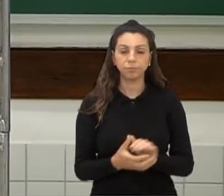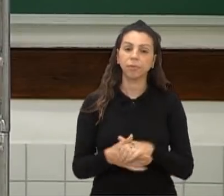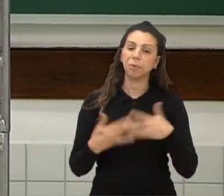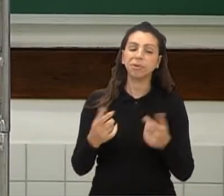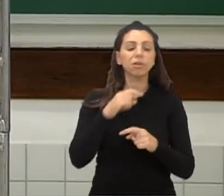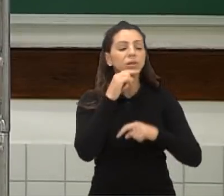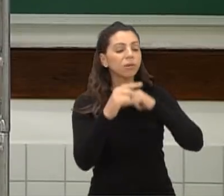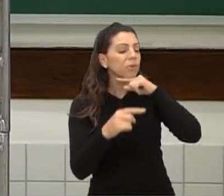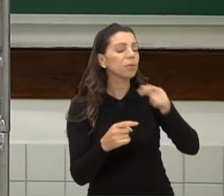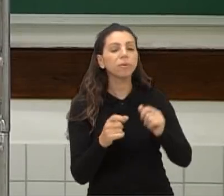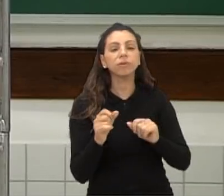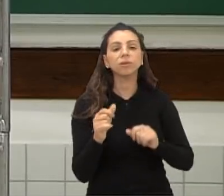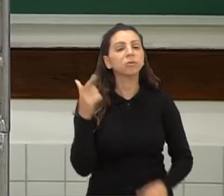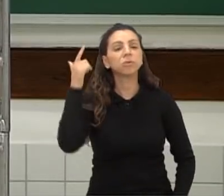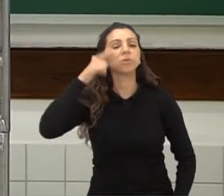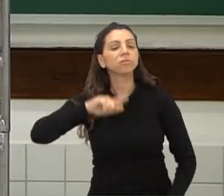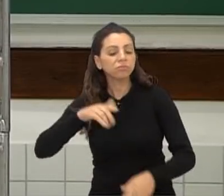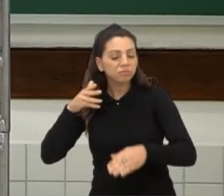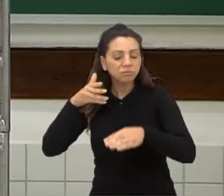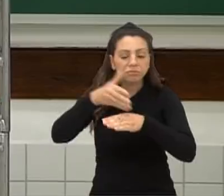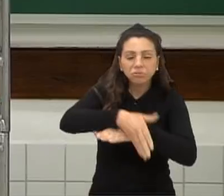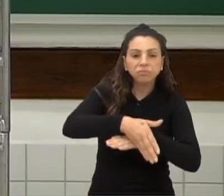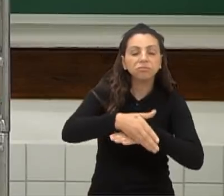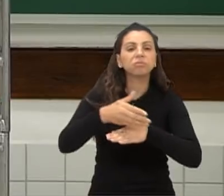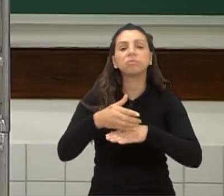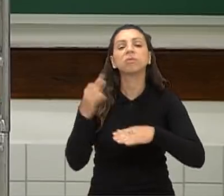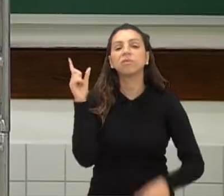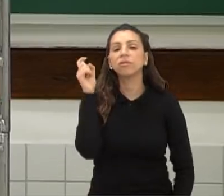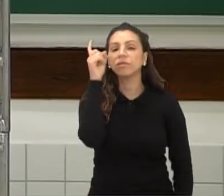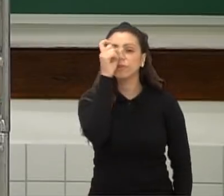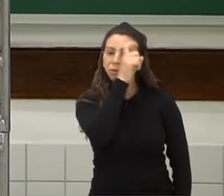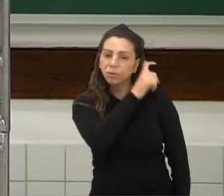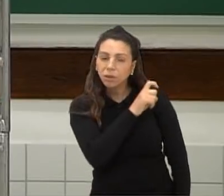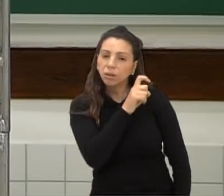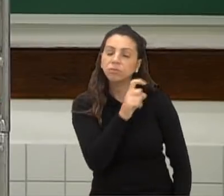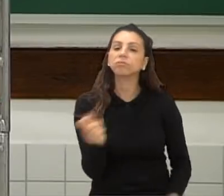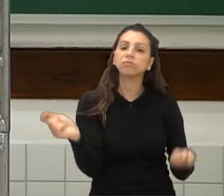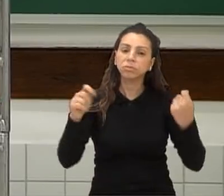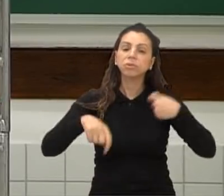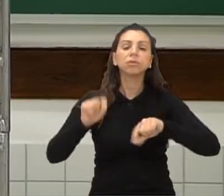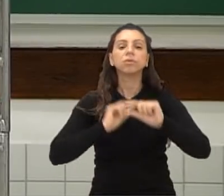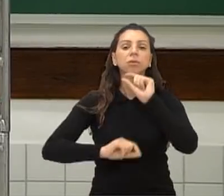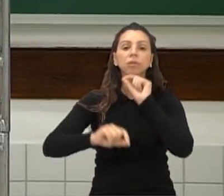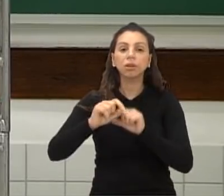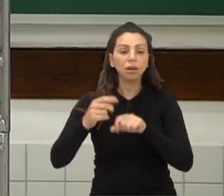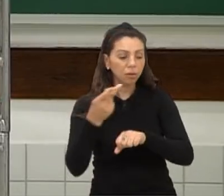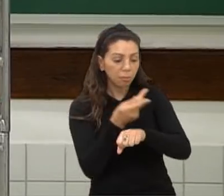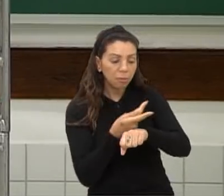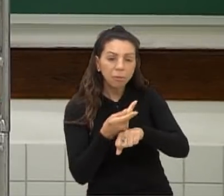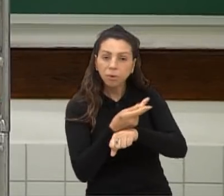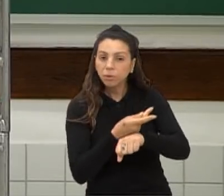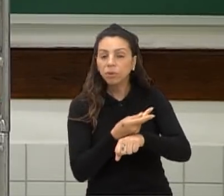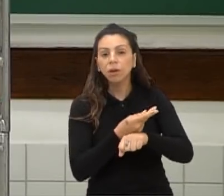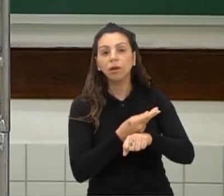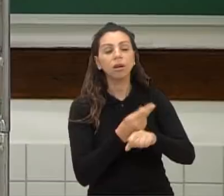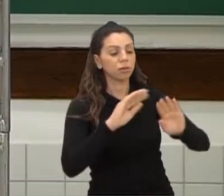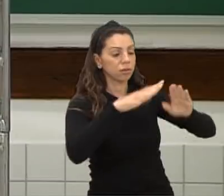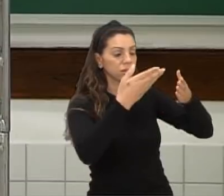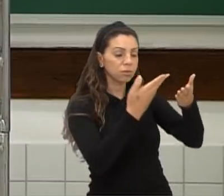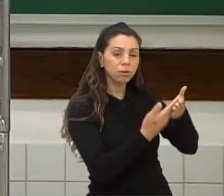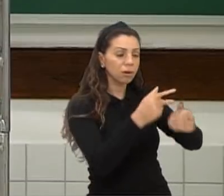dúvida, se vocês não conseguem acessar, se vocês estão tendo algum tipo de dificuldade, procurem ali o pessoal da escola,